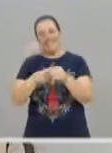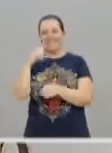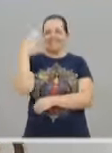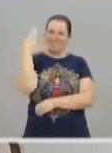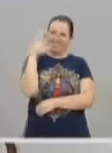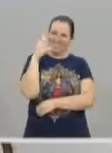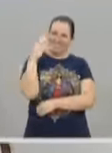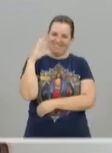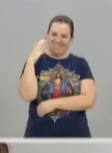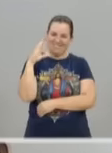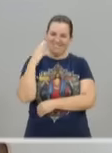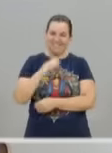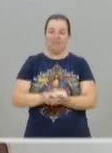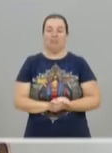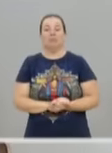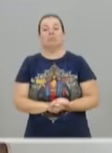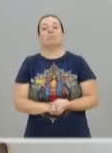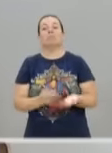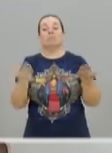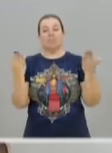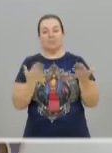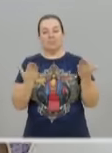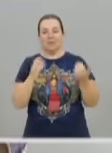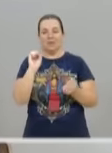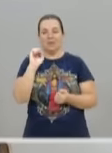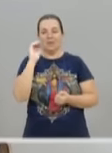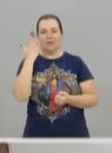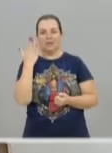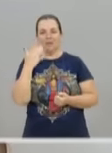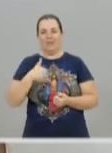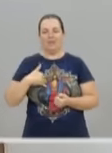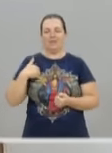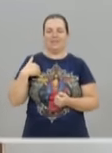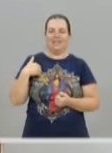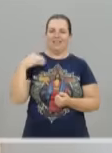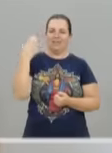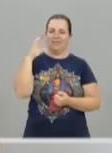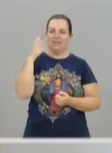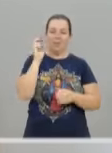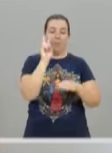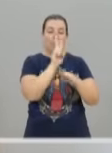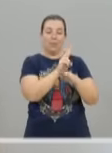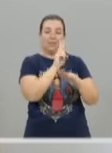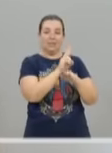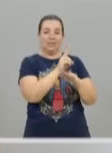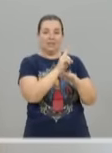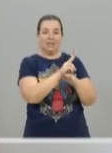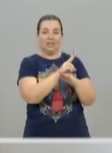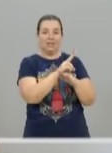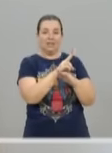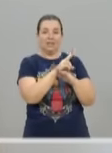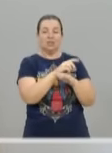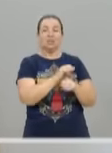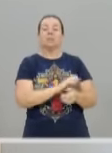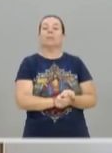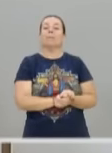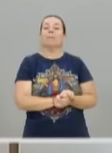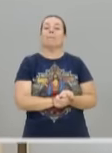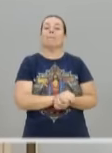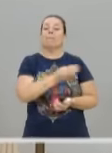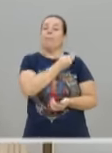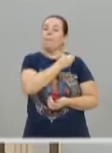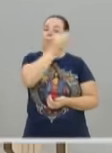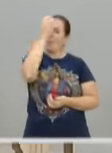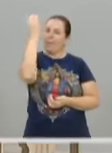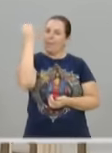cidade celebramos o aniversário de Curitiba sob a proteção de Nossa Senhora da